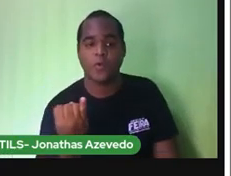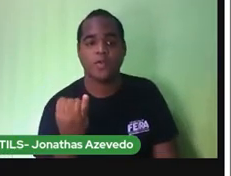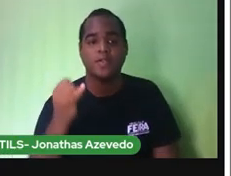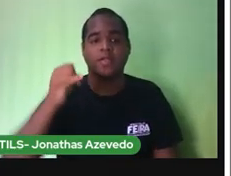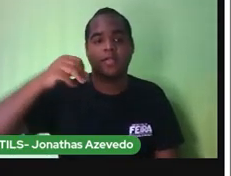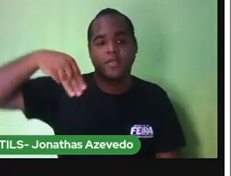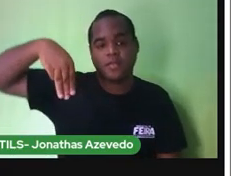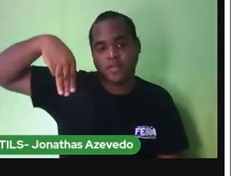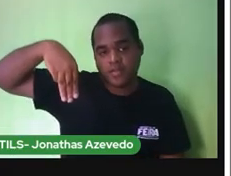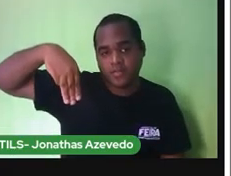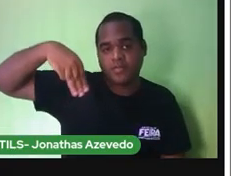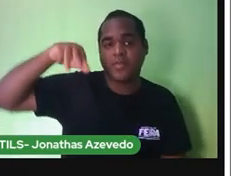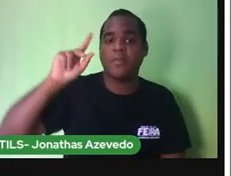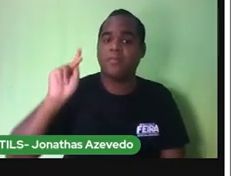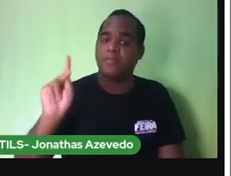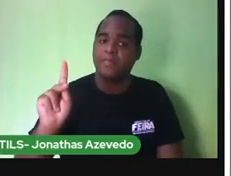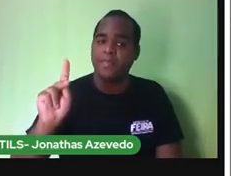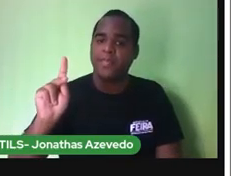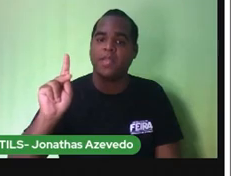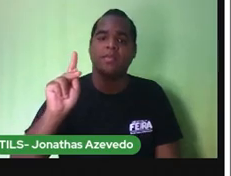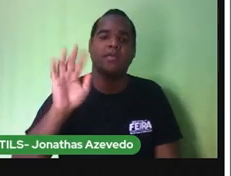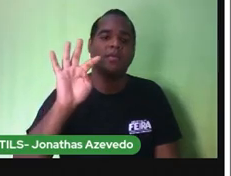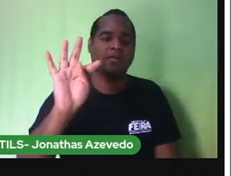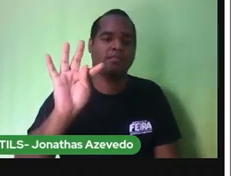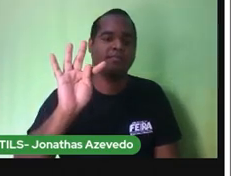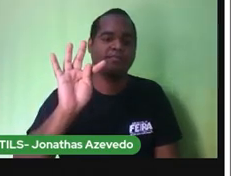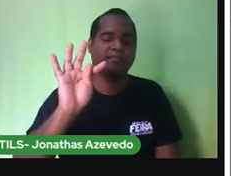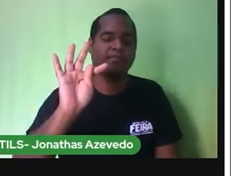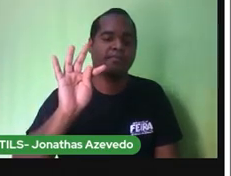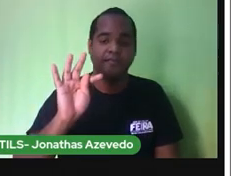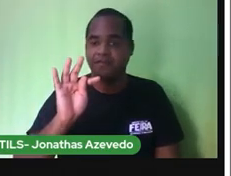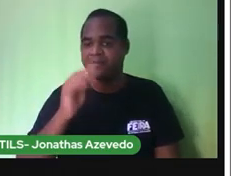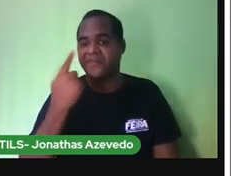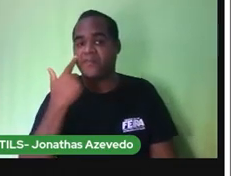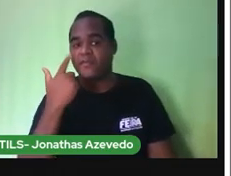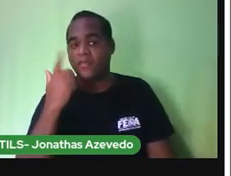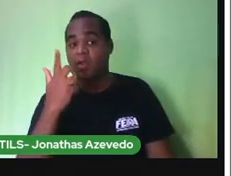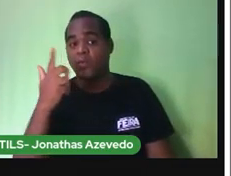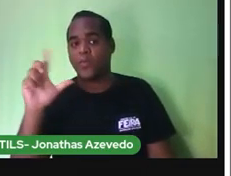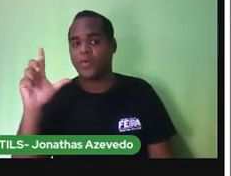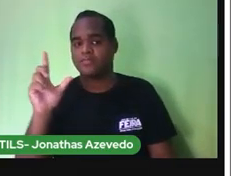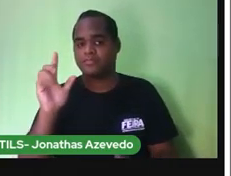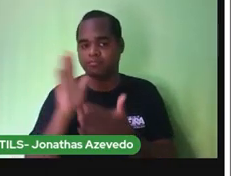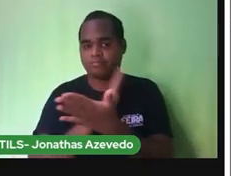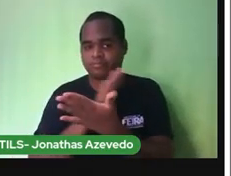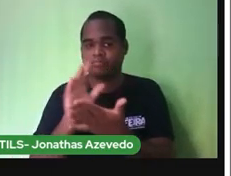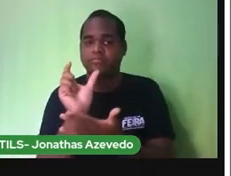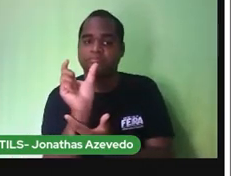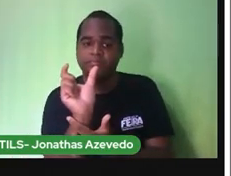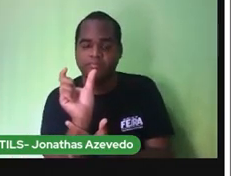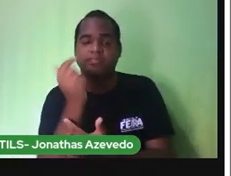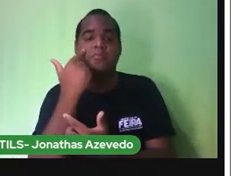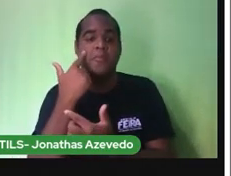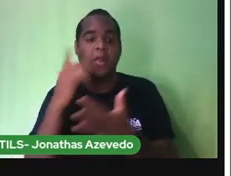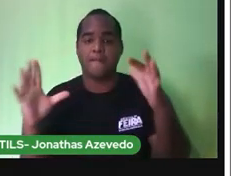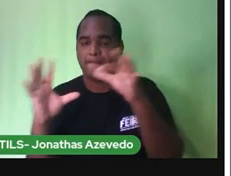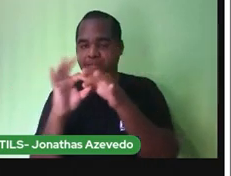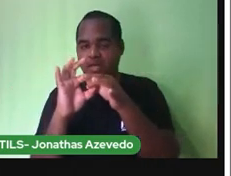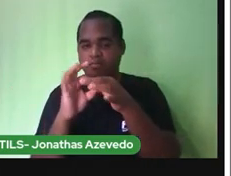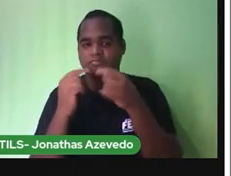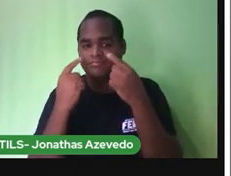m p IP e ali ao lado nós temos algumas palavras e nós